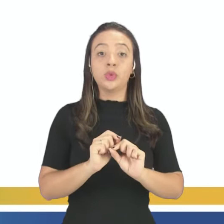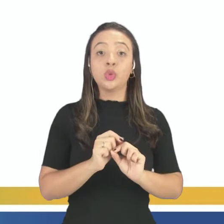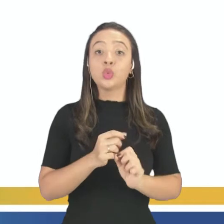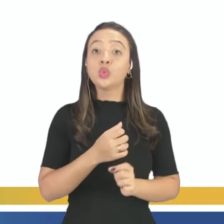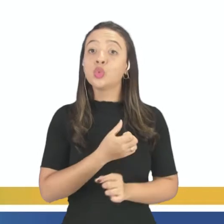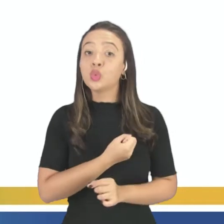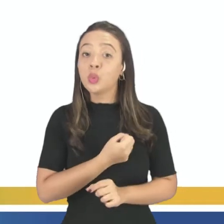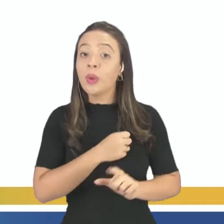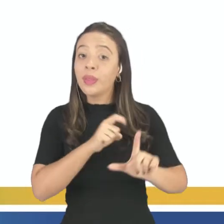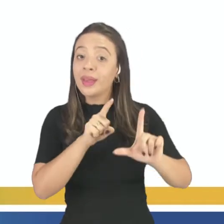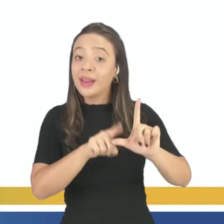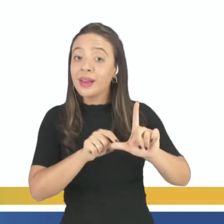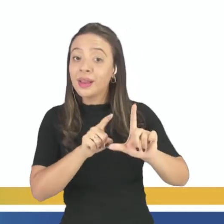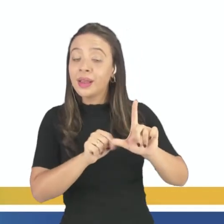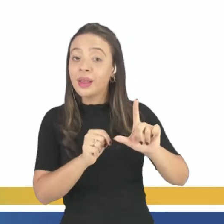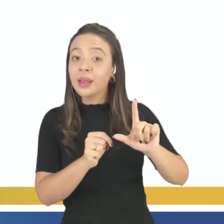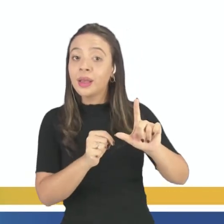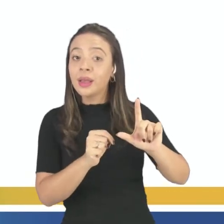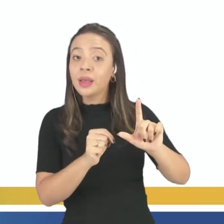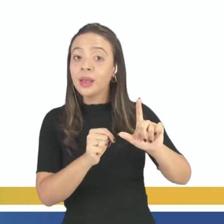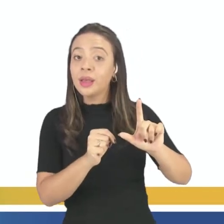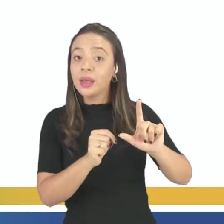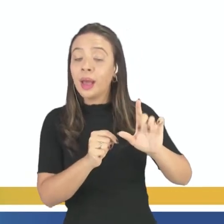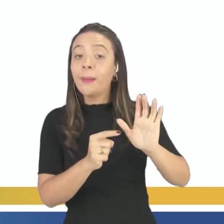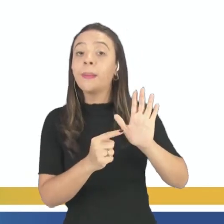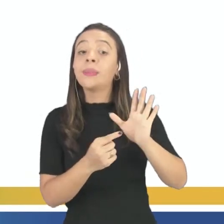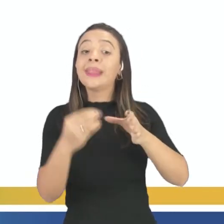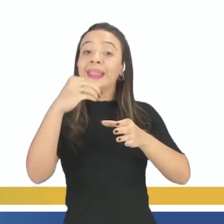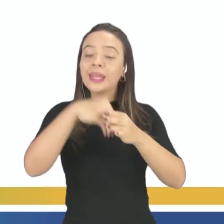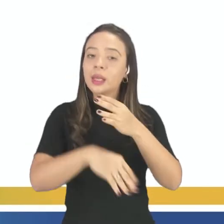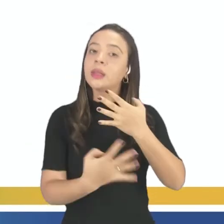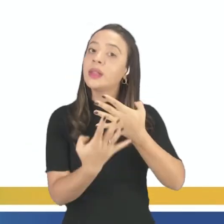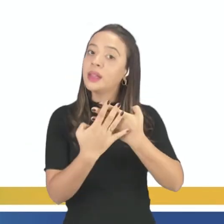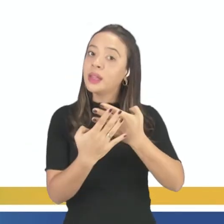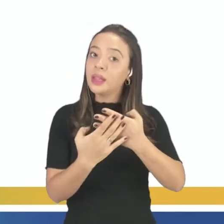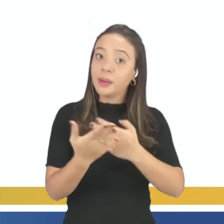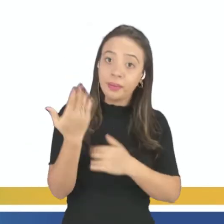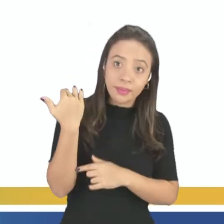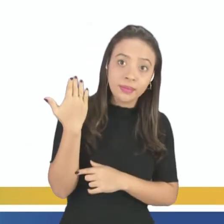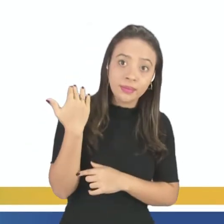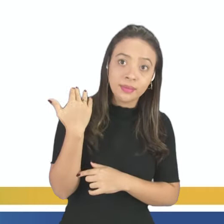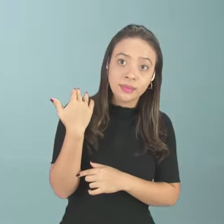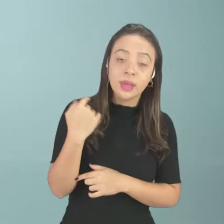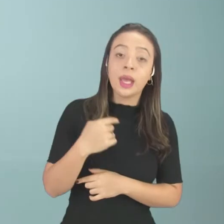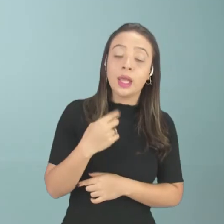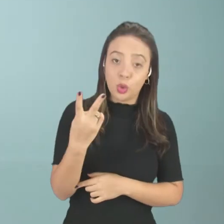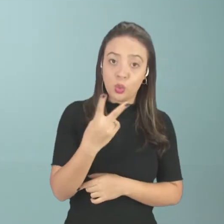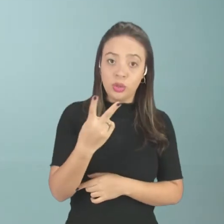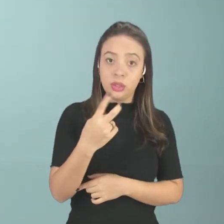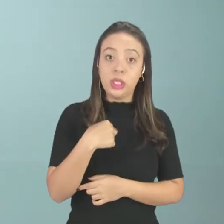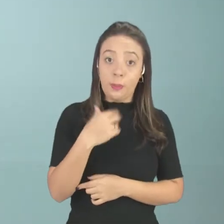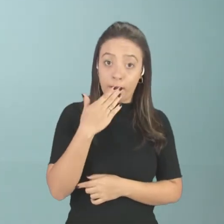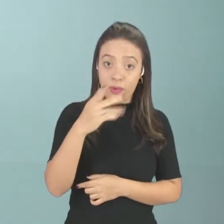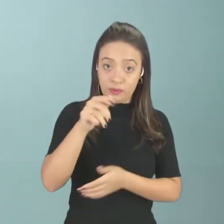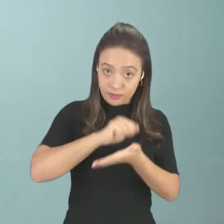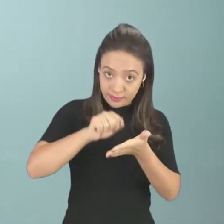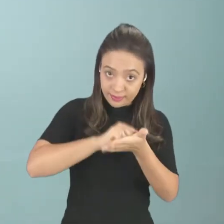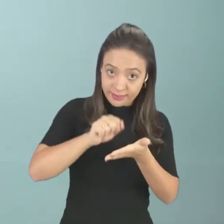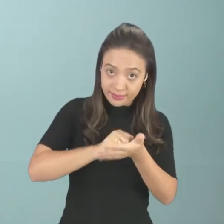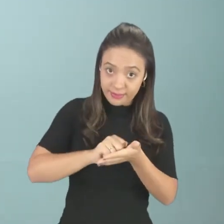das letras, conforme estava nas tabelas anteriores, aquelas duas que eu pedi para vocês